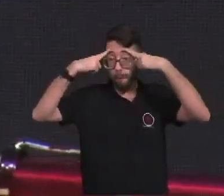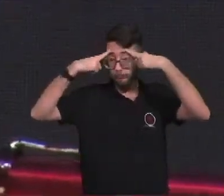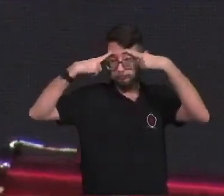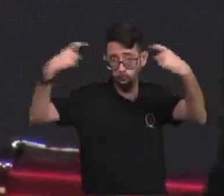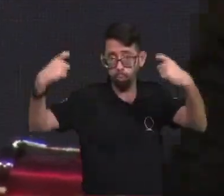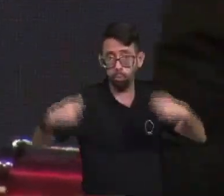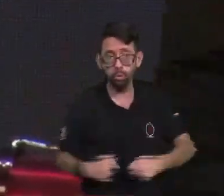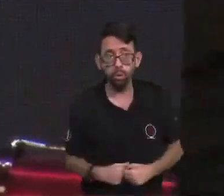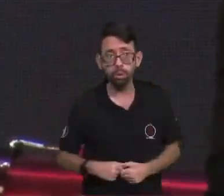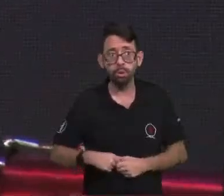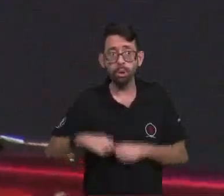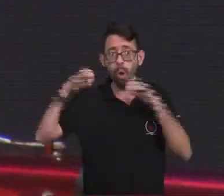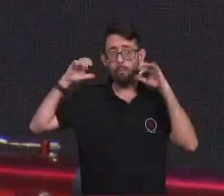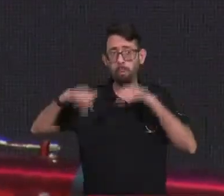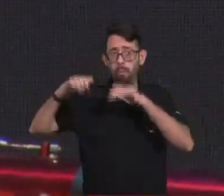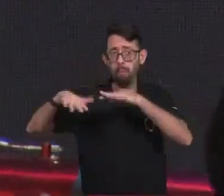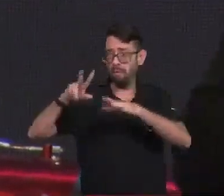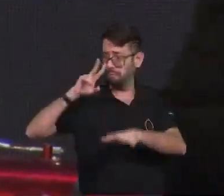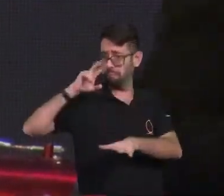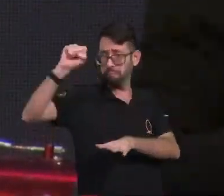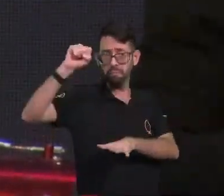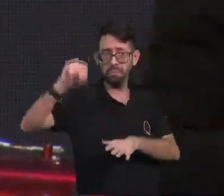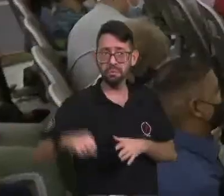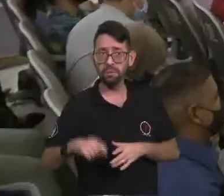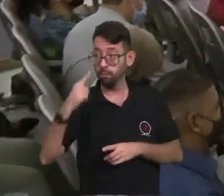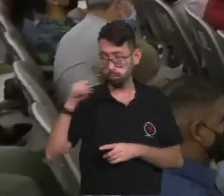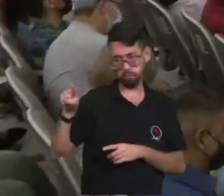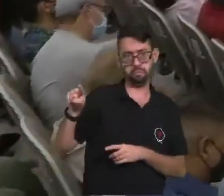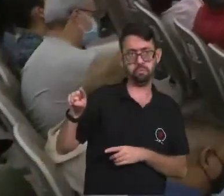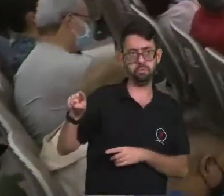com um exército poderosíssimo, diz, vou lá e vou arrebentar os aqui.